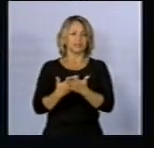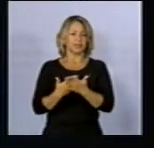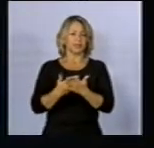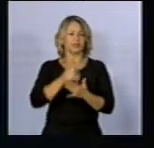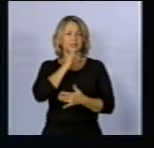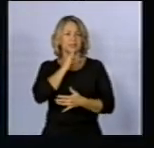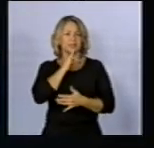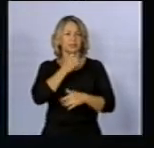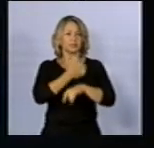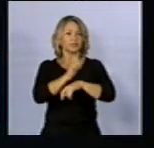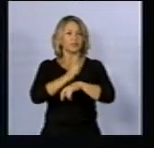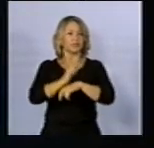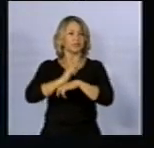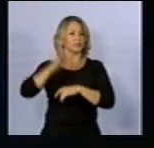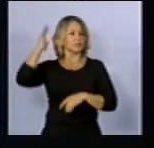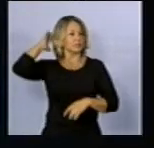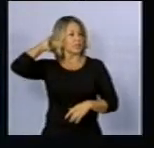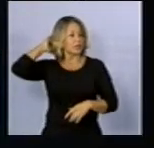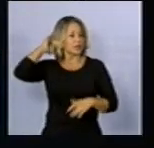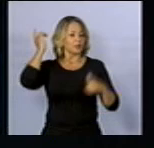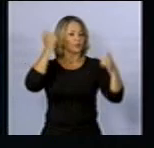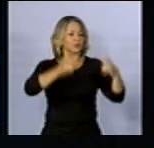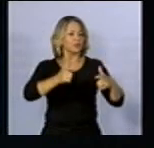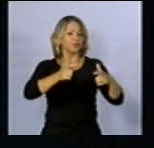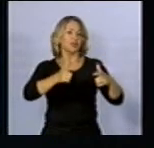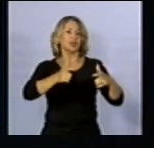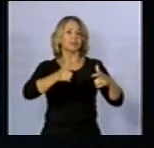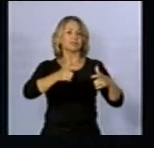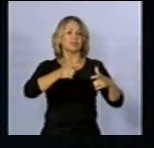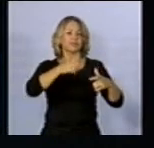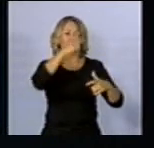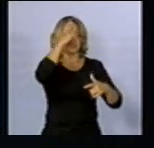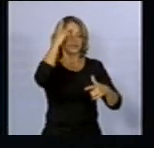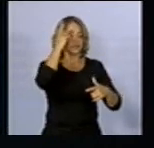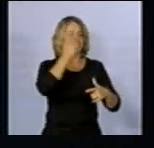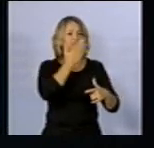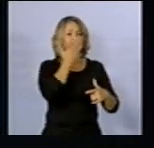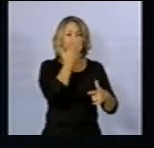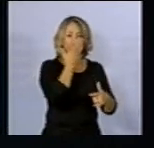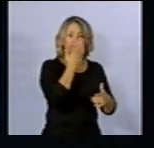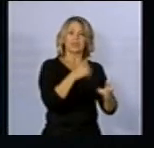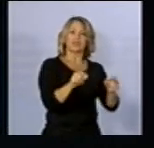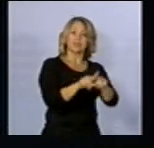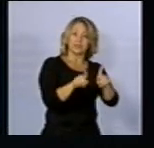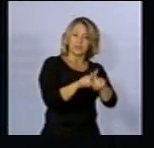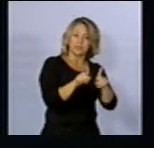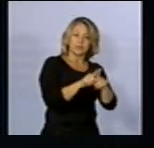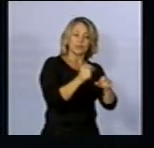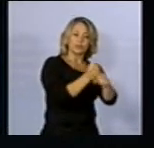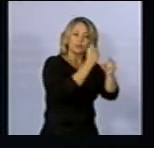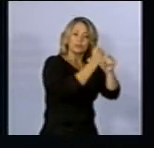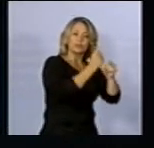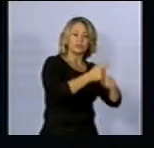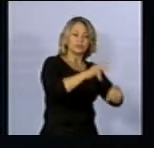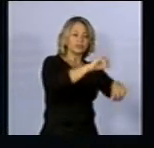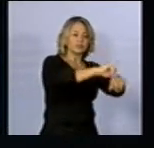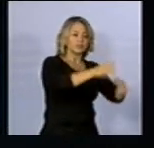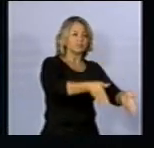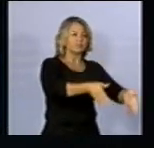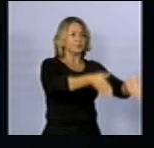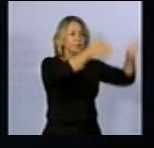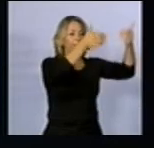Pará, em uma área indígena, em que foi construída uma linha de transmissão em cima da